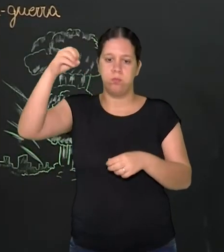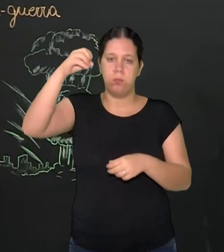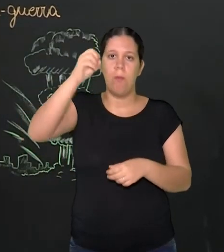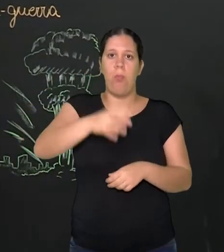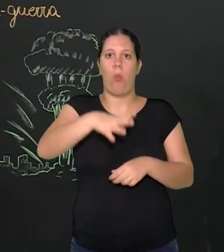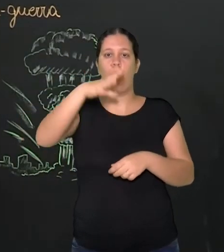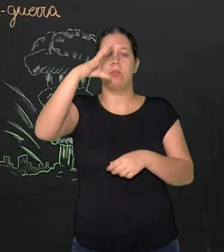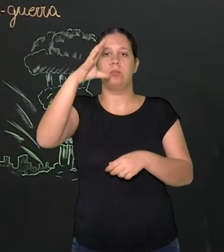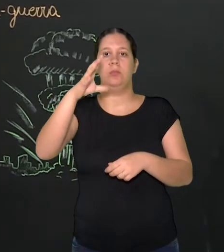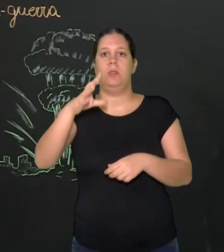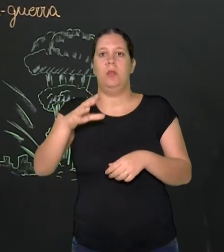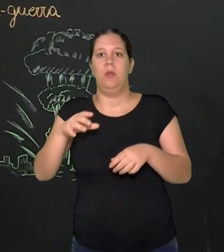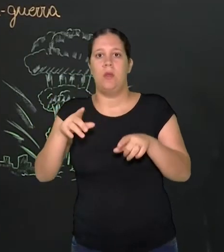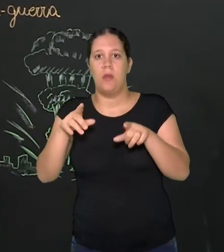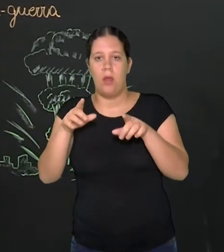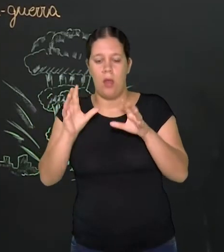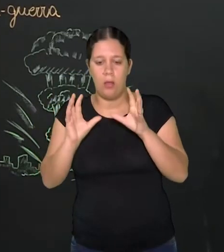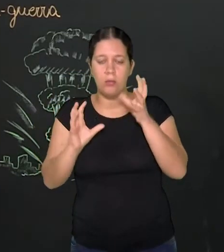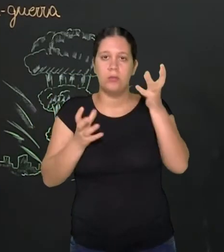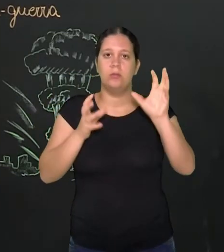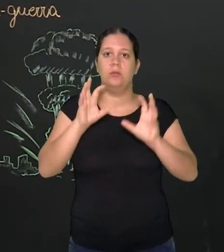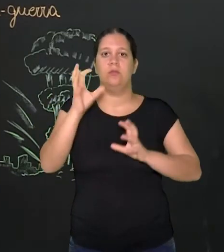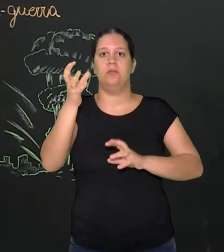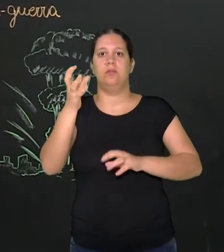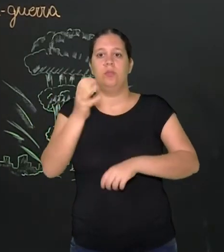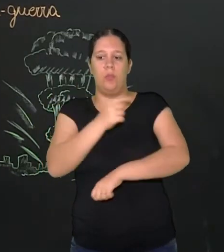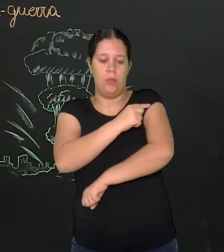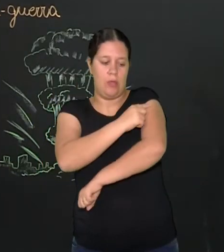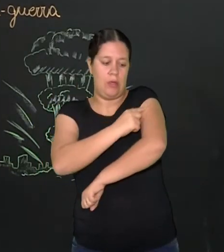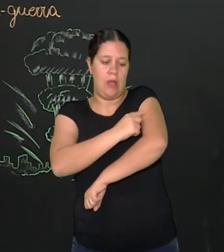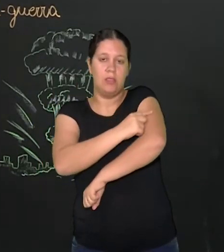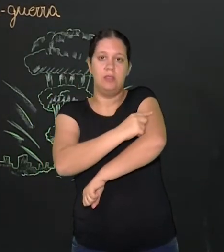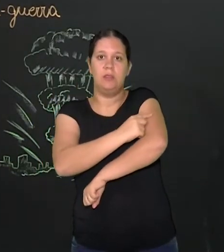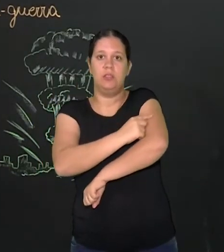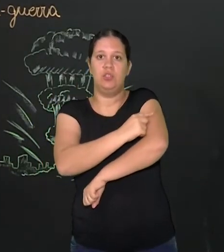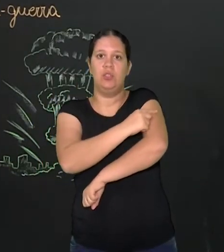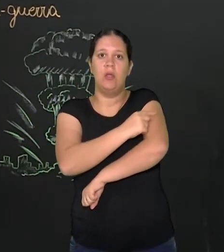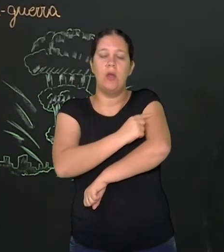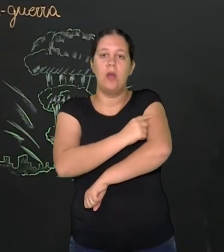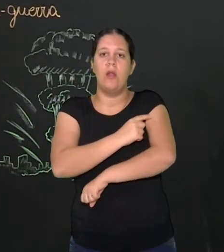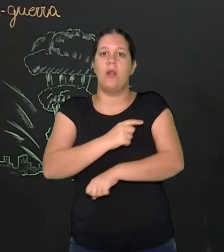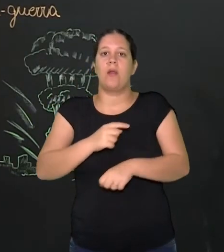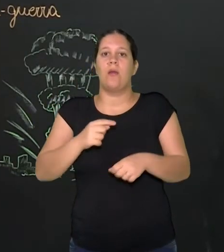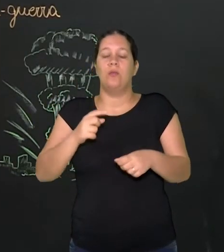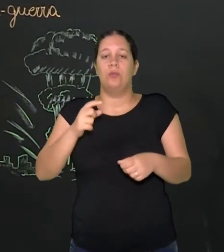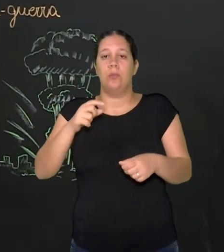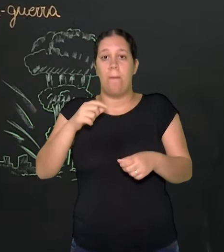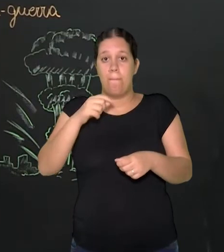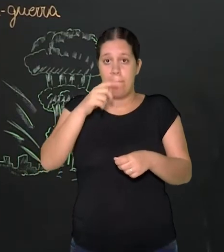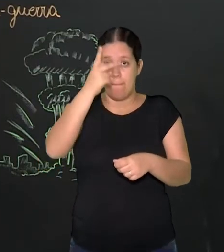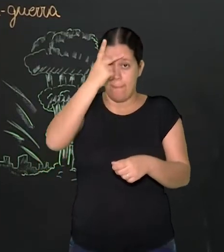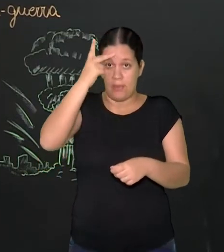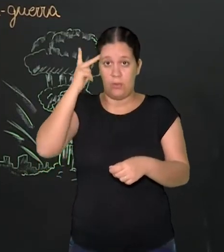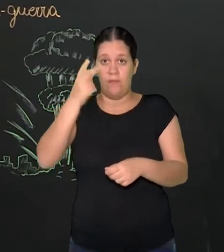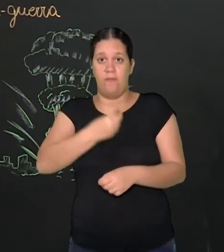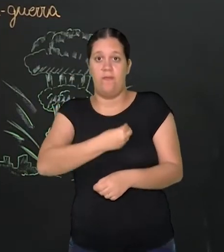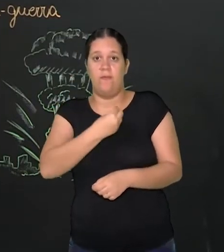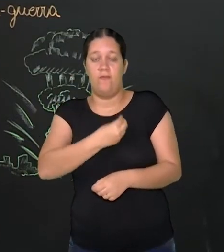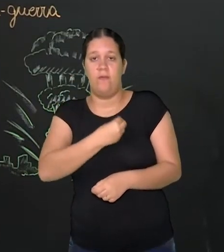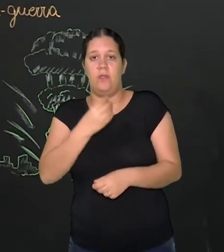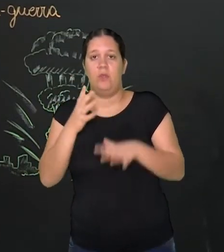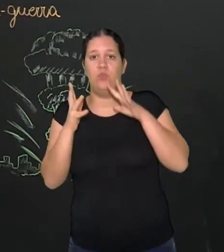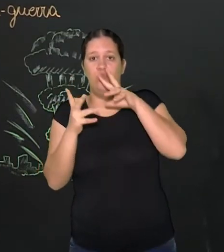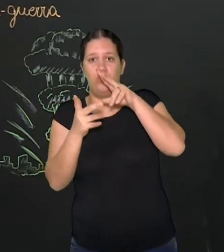bombardeado pela aeronáutica do regime nazista, de uma maneira que quem viveu o mundo